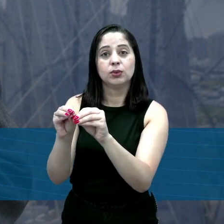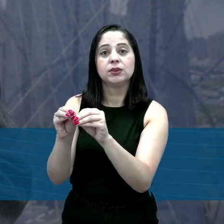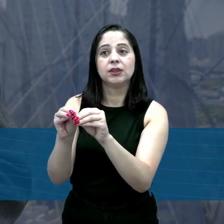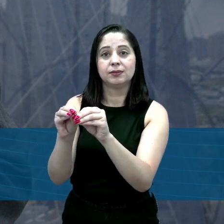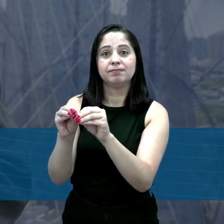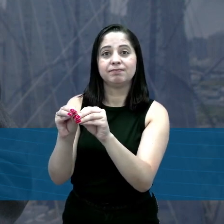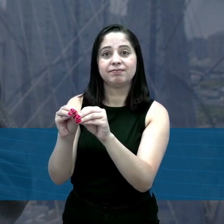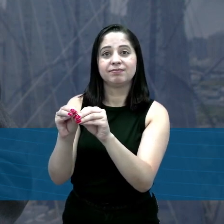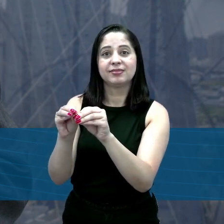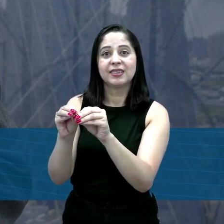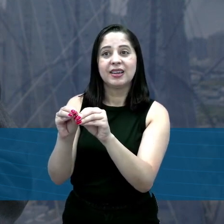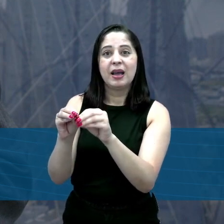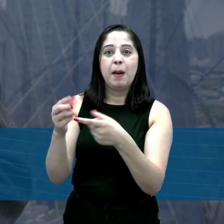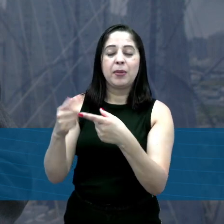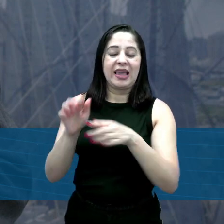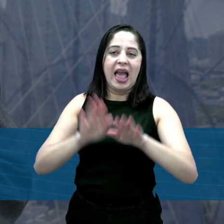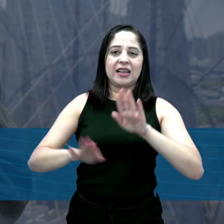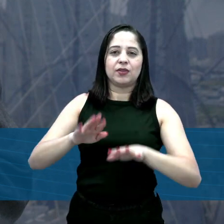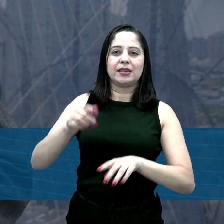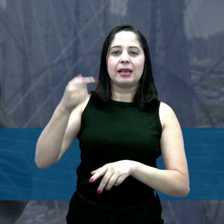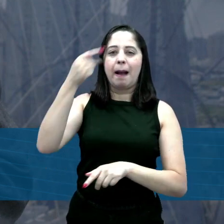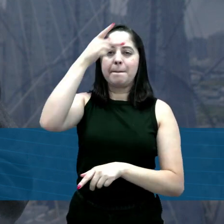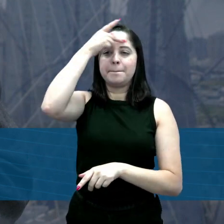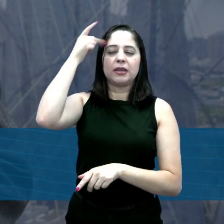se rompe e se começa um pesadelo? E,